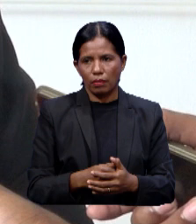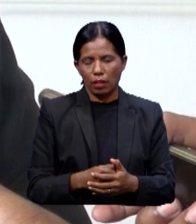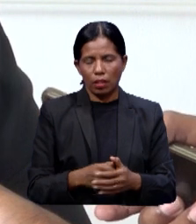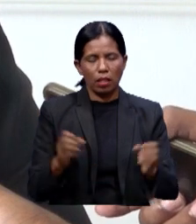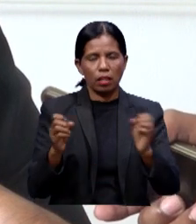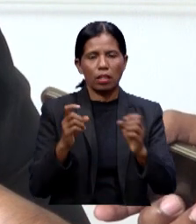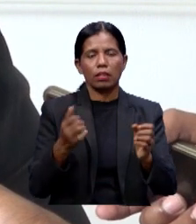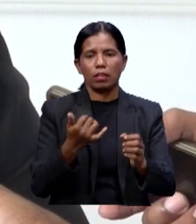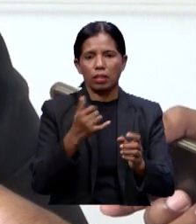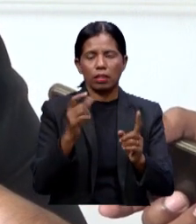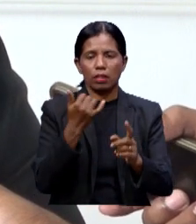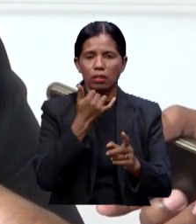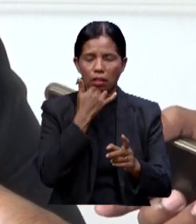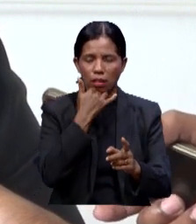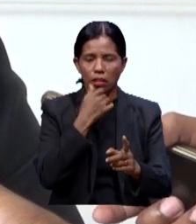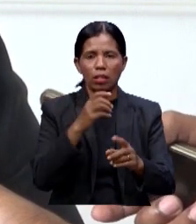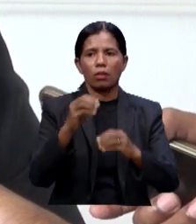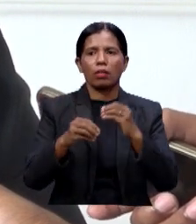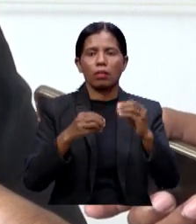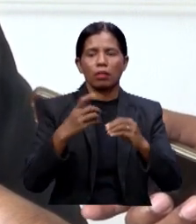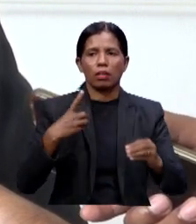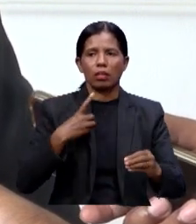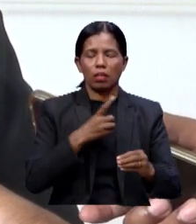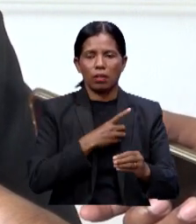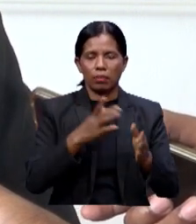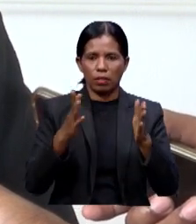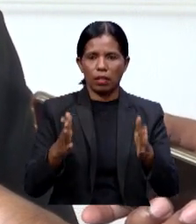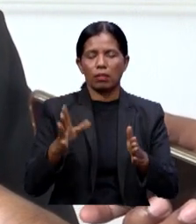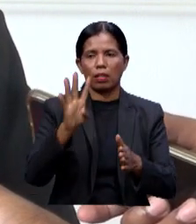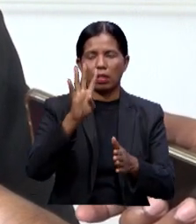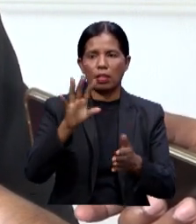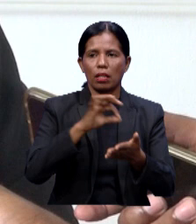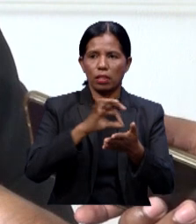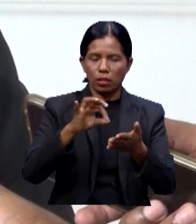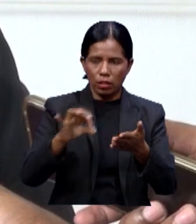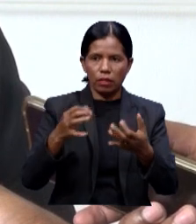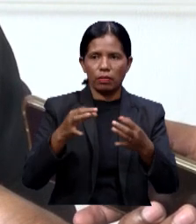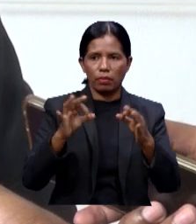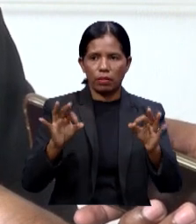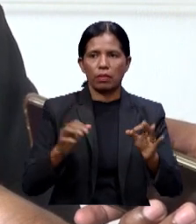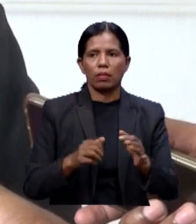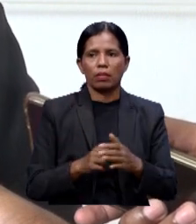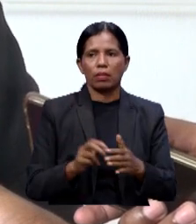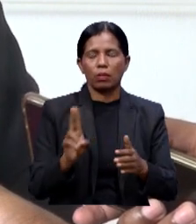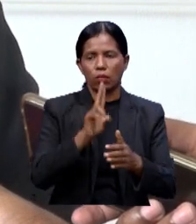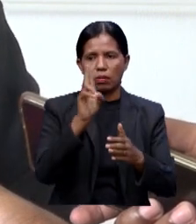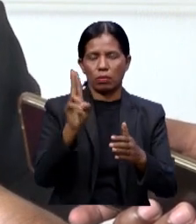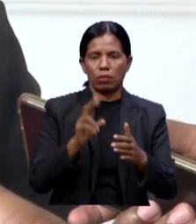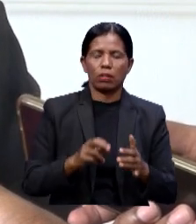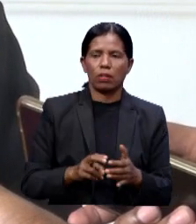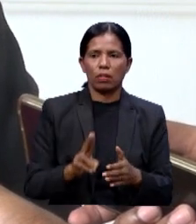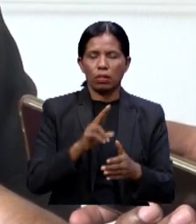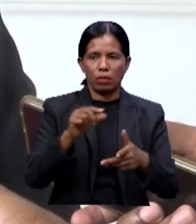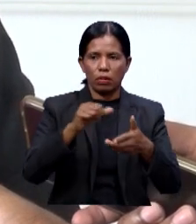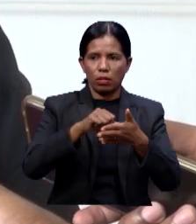irregularidade balo, nebe ma relaciona ho deputado na inhat, nebe ma casina te hoto depois usa corretor, né?